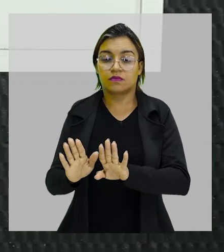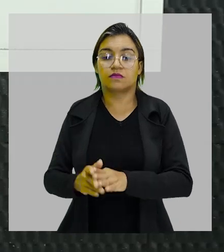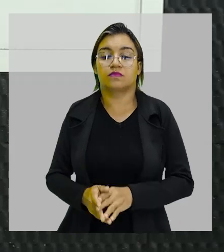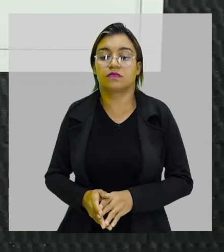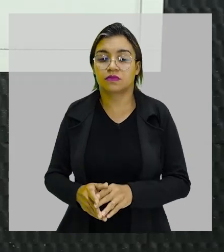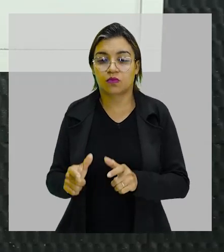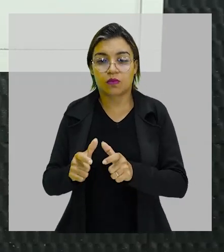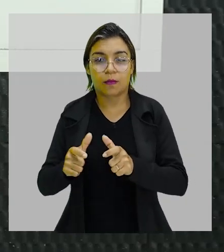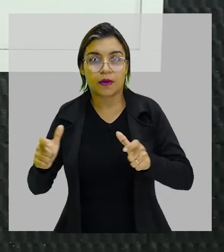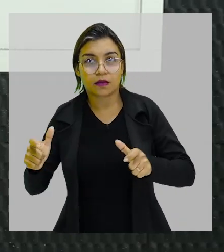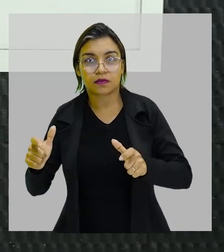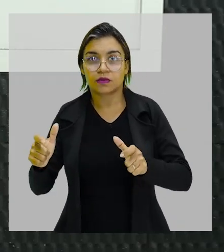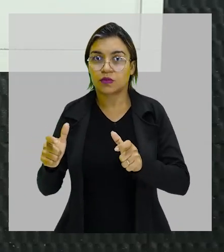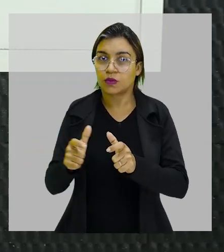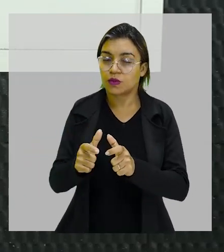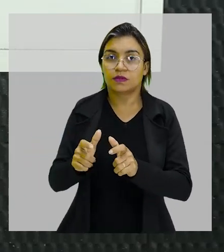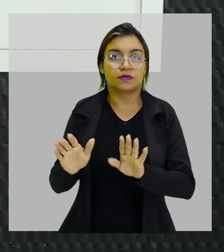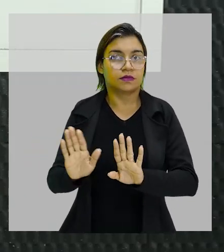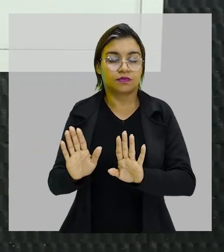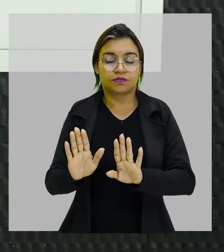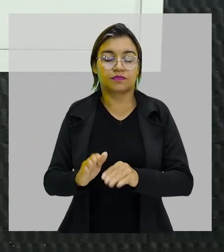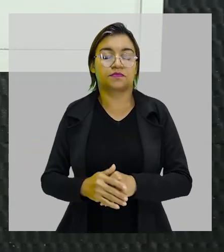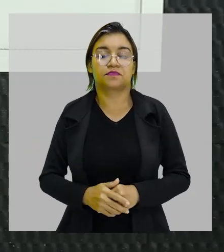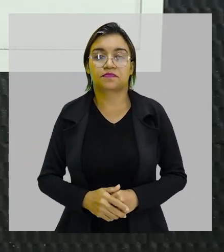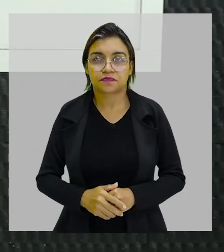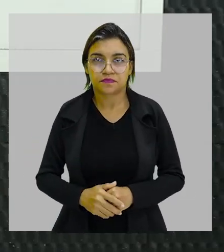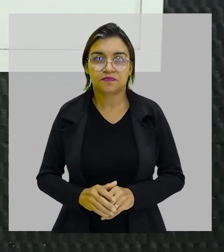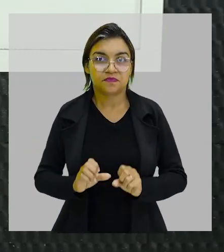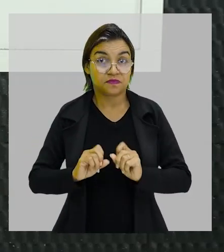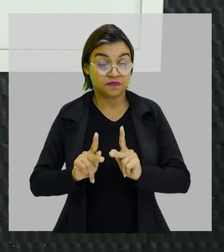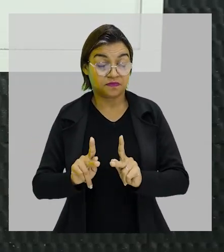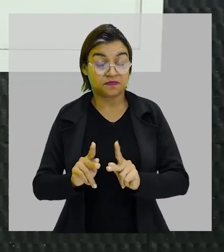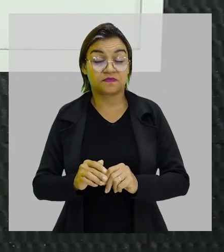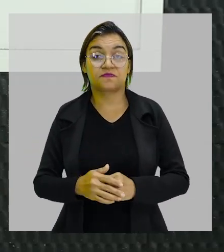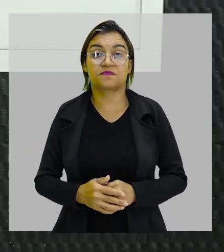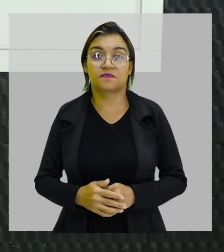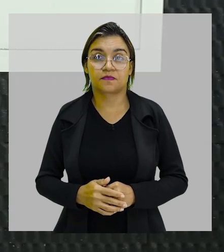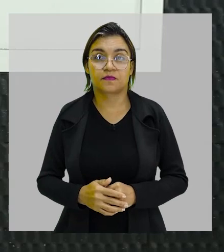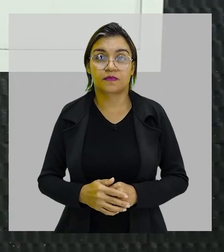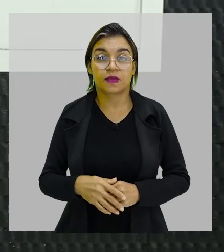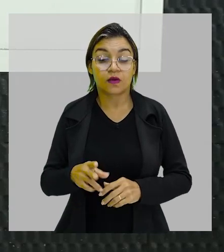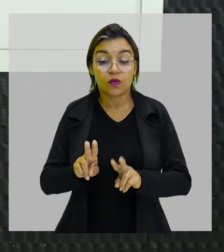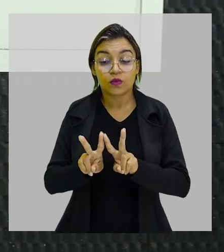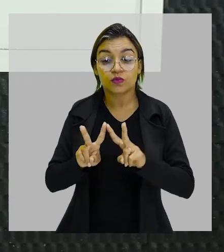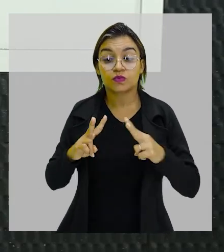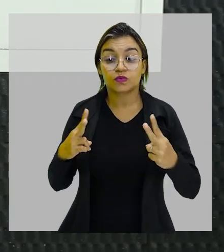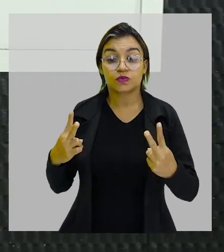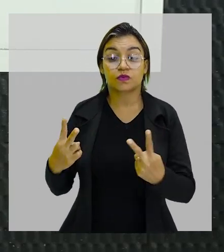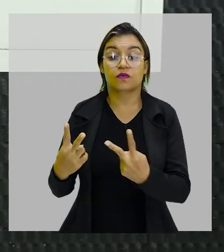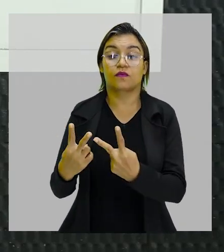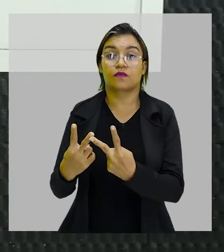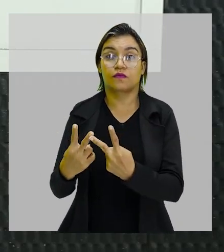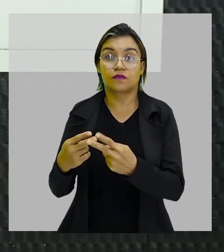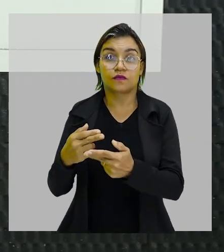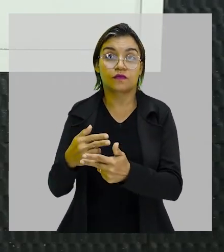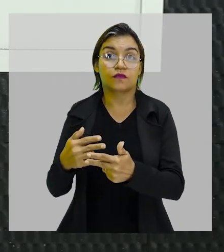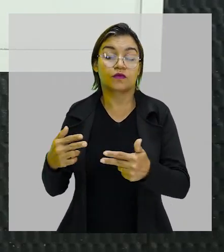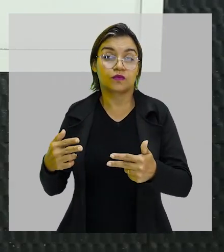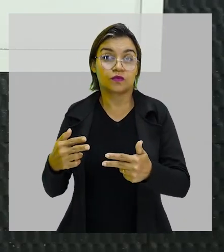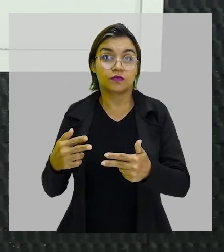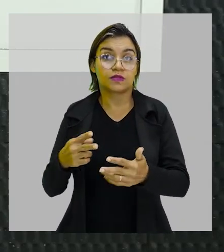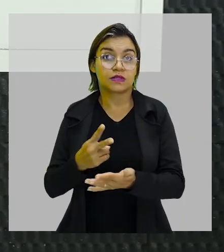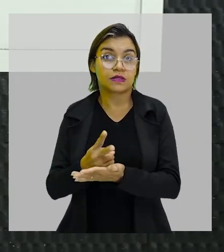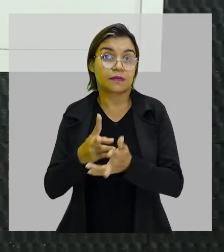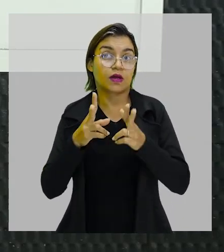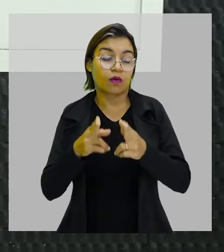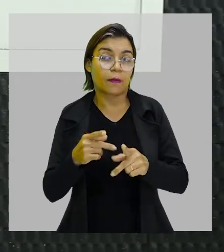um aumento, né, uma dilatação e nem uma compressão, certo? Então os volumes eles também serão iguais,